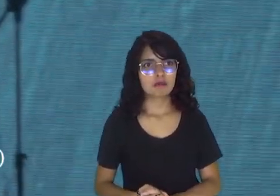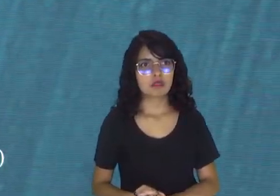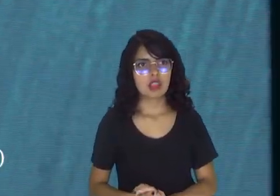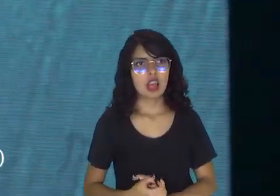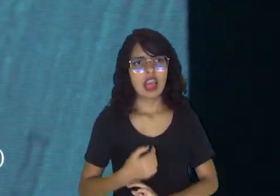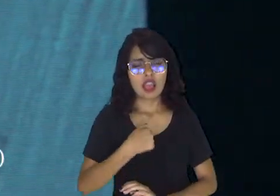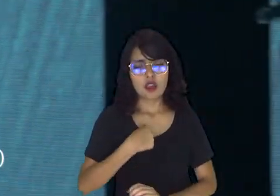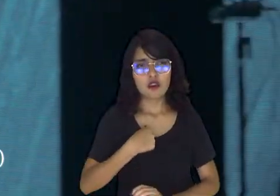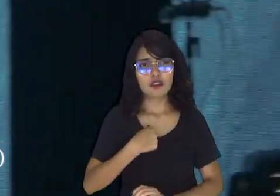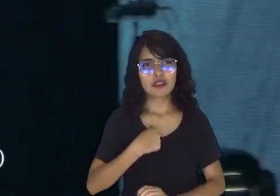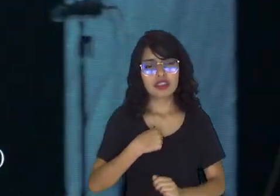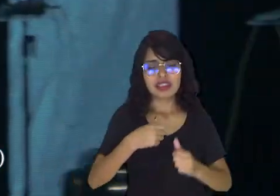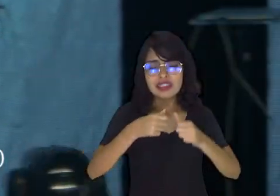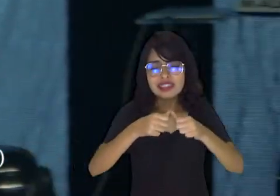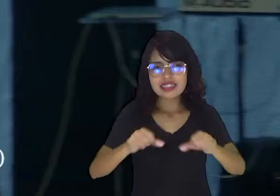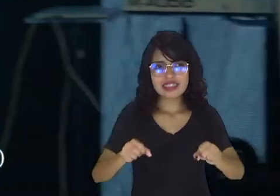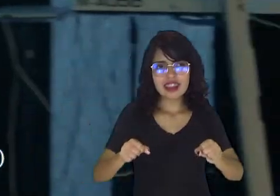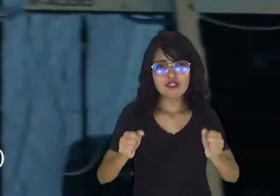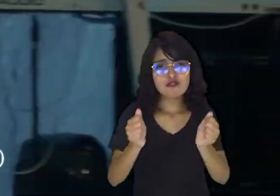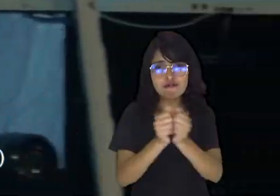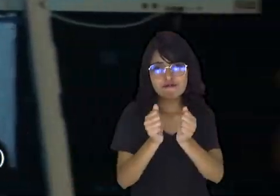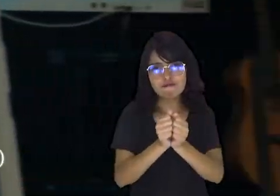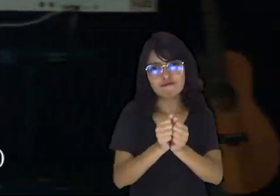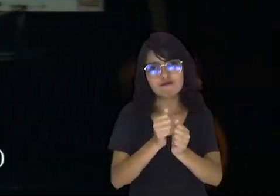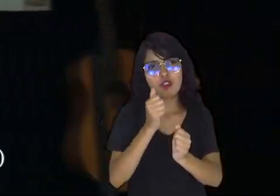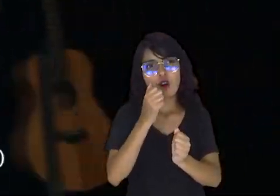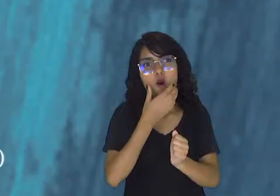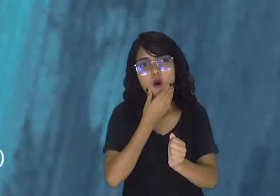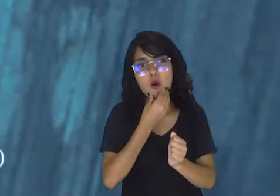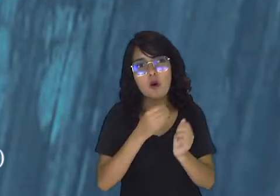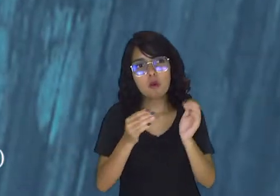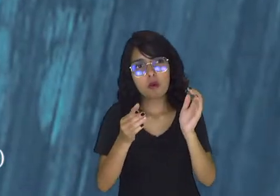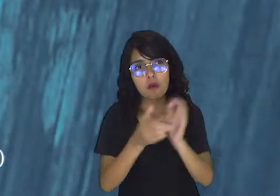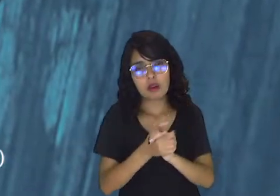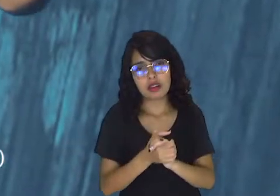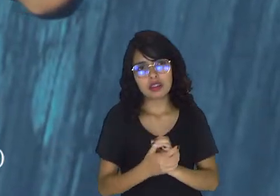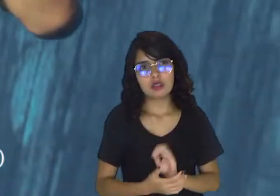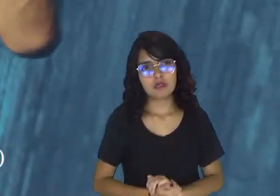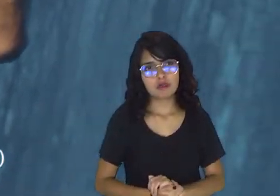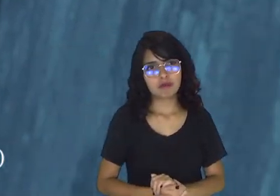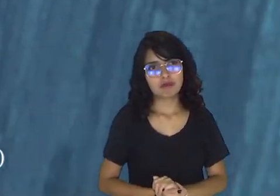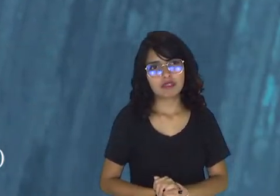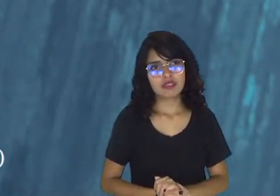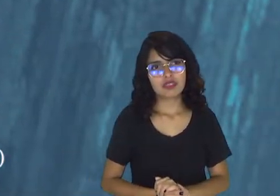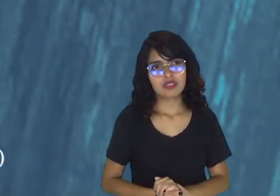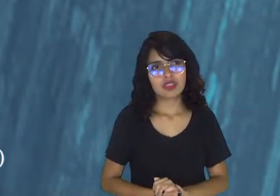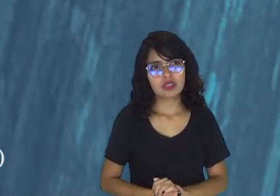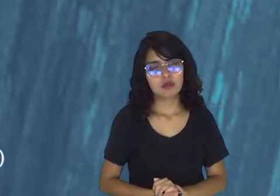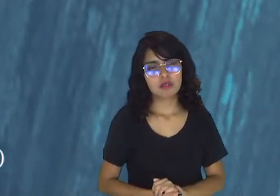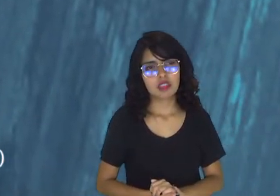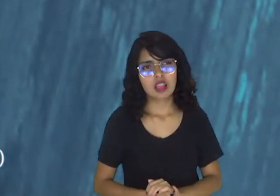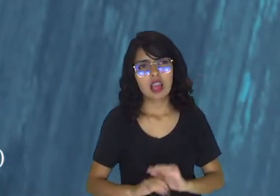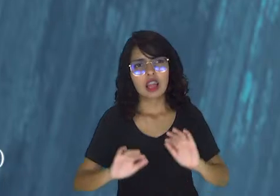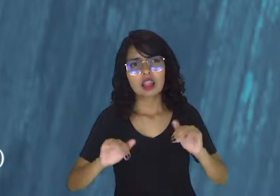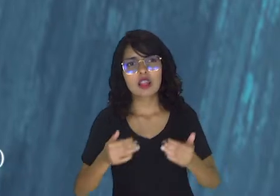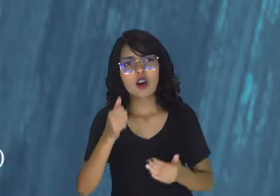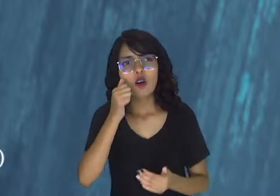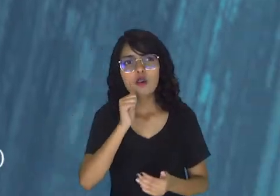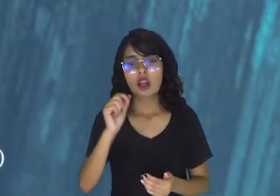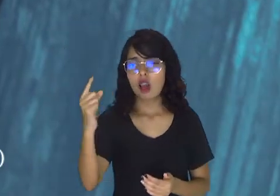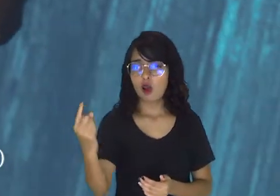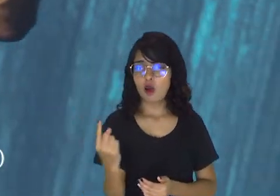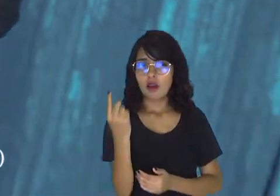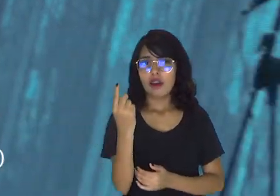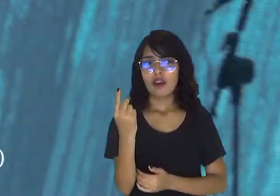Pode parecer uma coisa comum, né, bem? Ela falou assim, ela, no final do encontro, ela olhou para mim com os olhos cheios de lágrimas e falou assim: